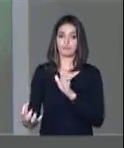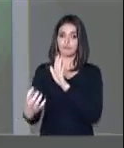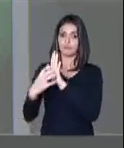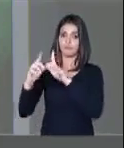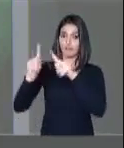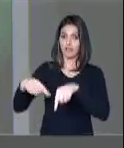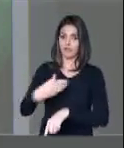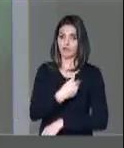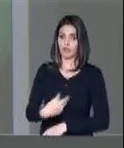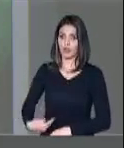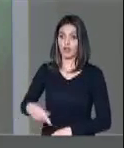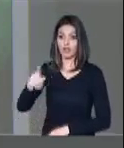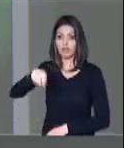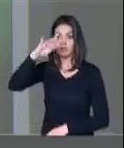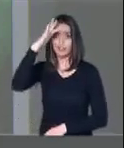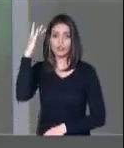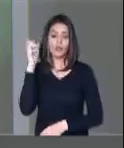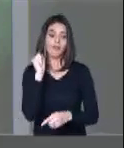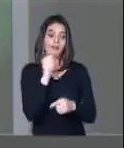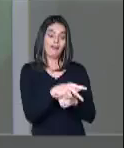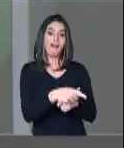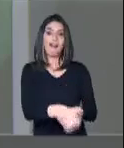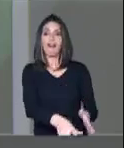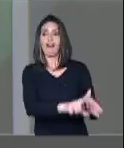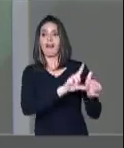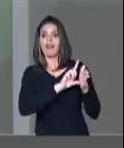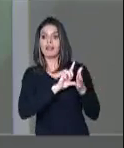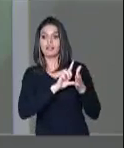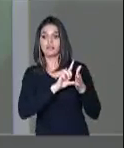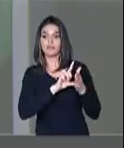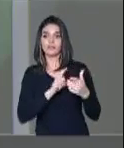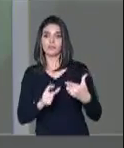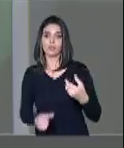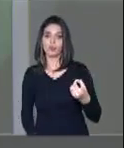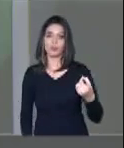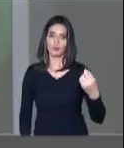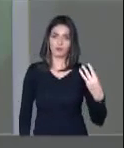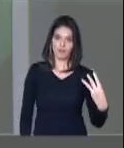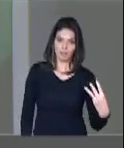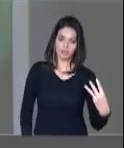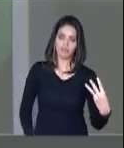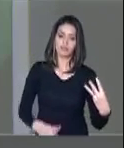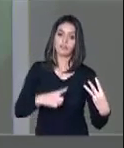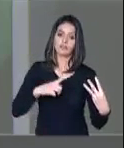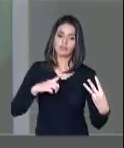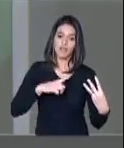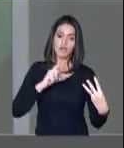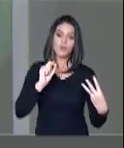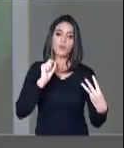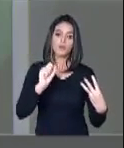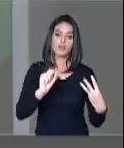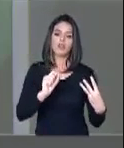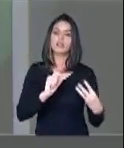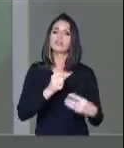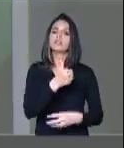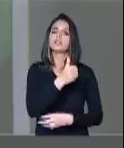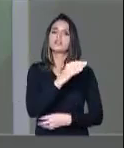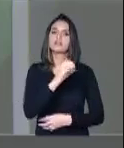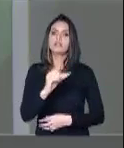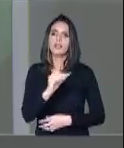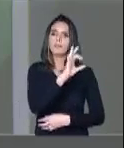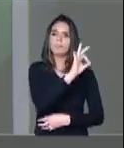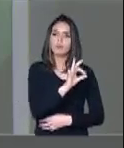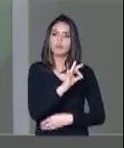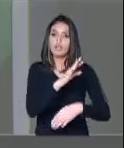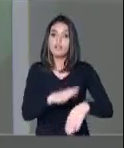servidores públicos, aqueles que entraram antes de 2003, que terão, sem esse destaque, integralidade